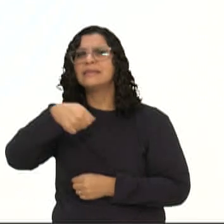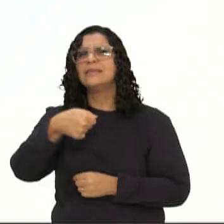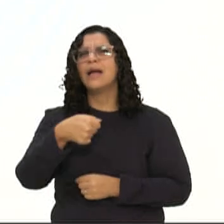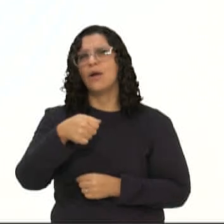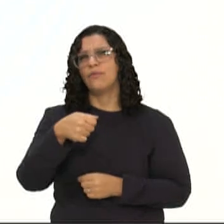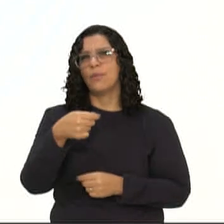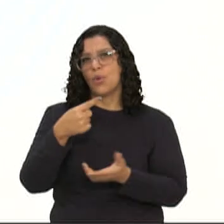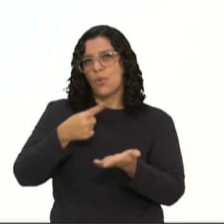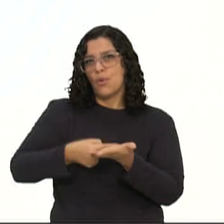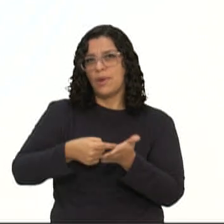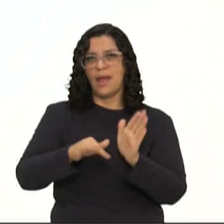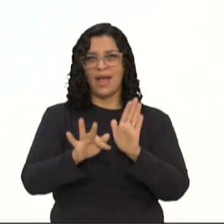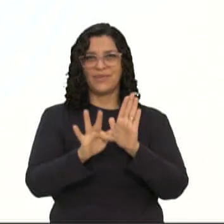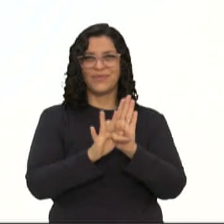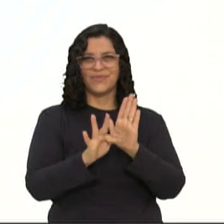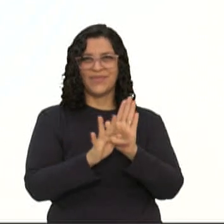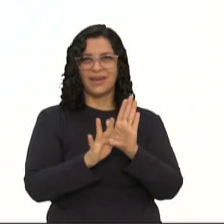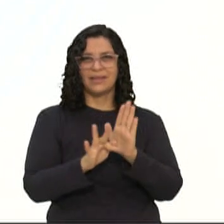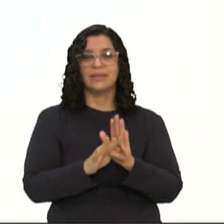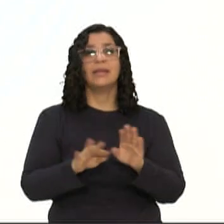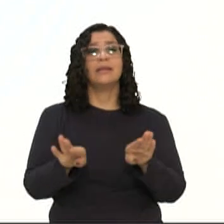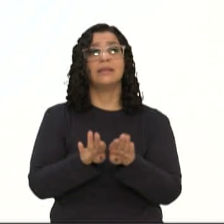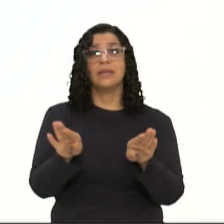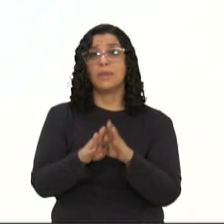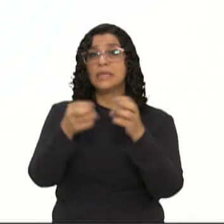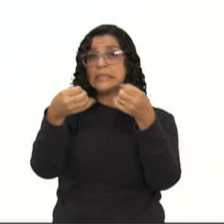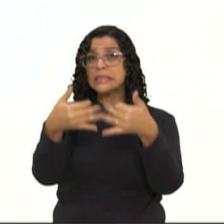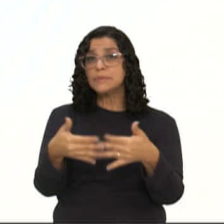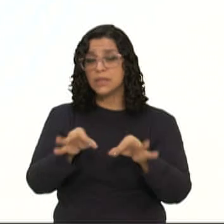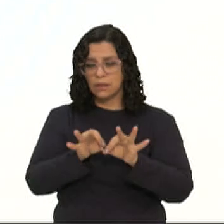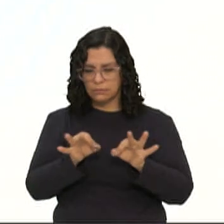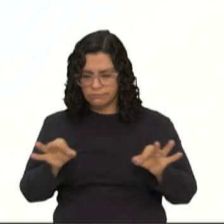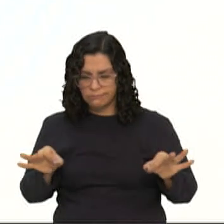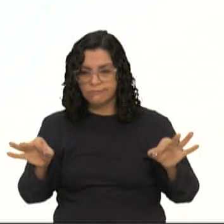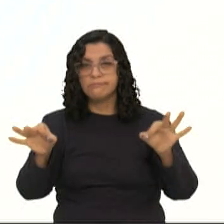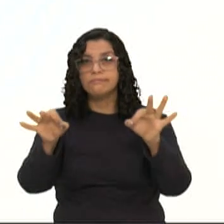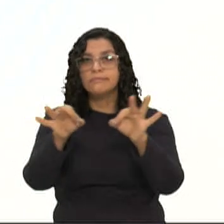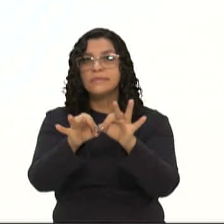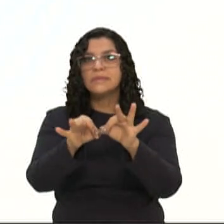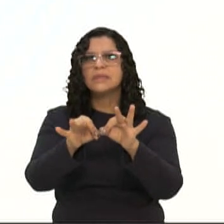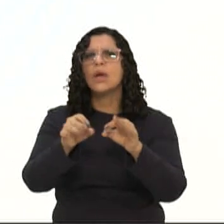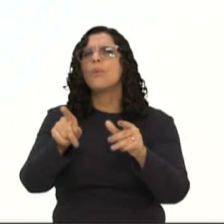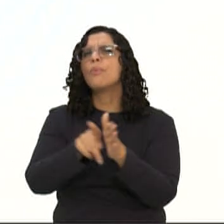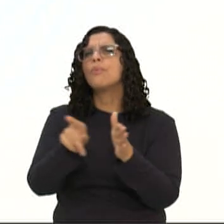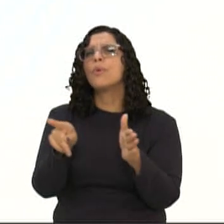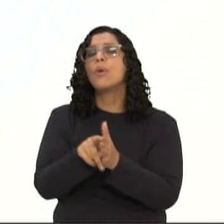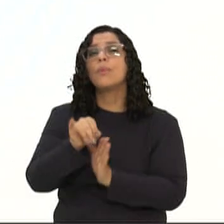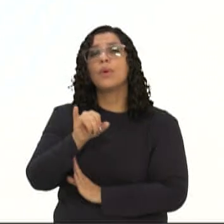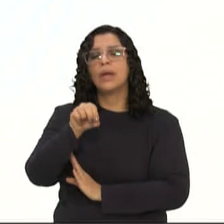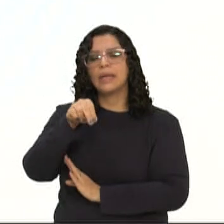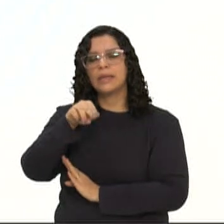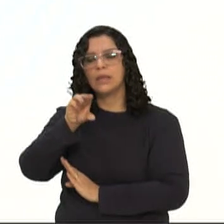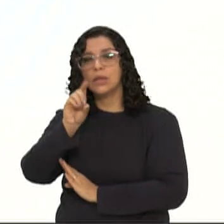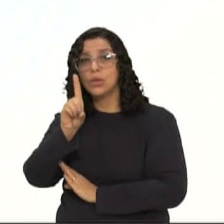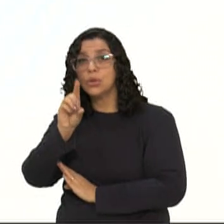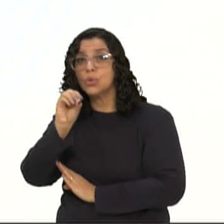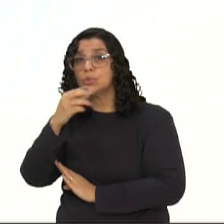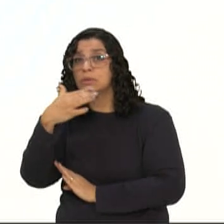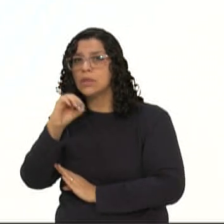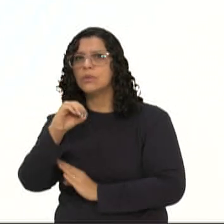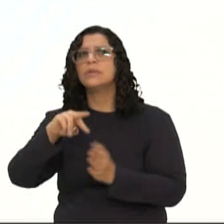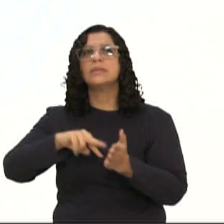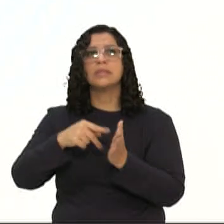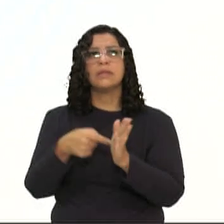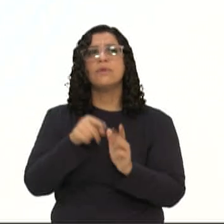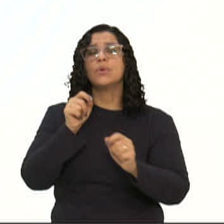relação ao ímã, né, surgiu a corrente induzida. De forma geral, né, diz aqui, ó, a variação do